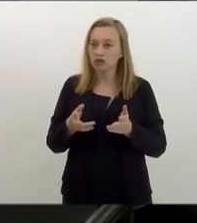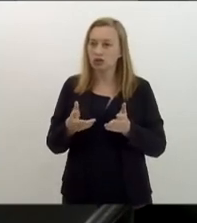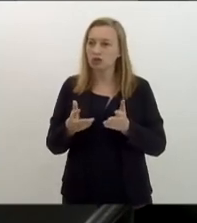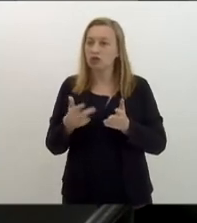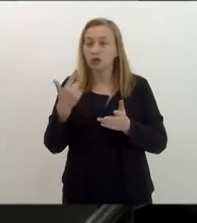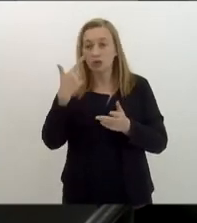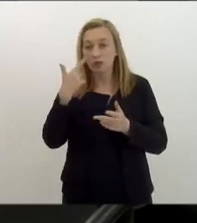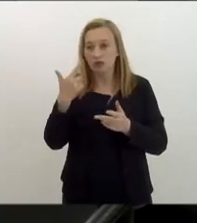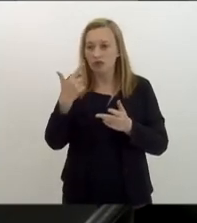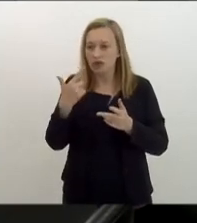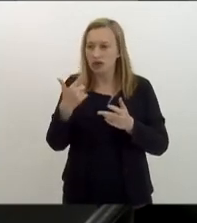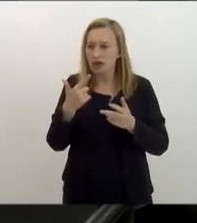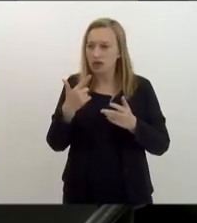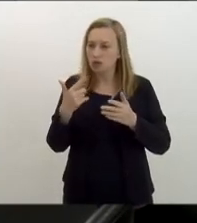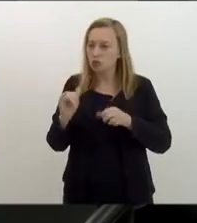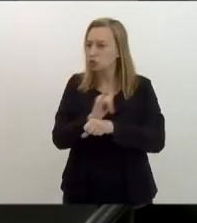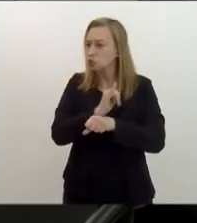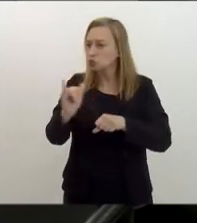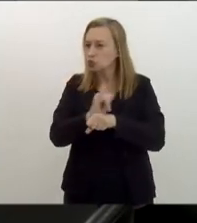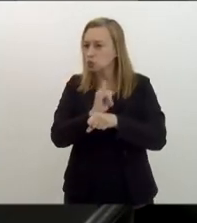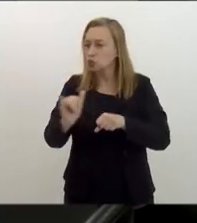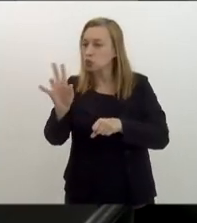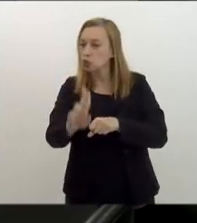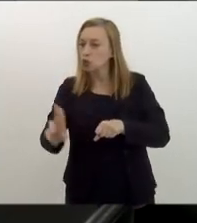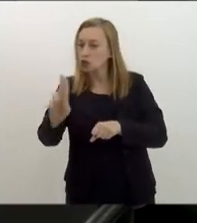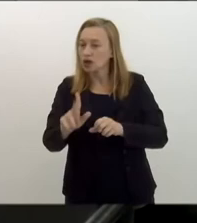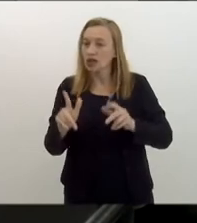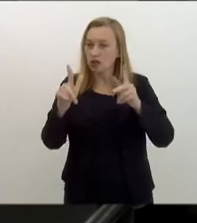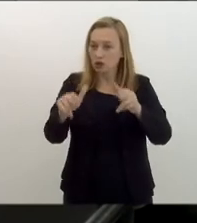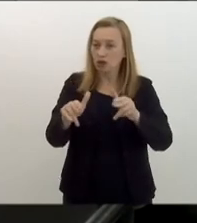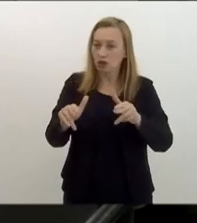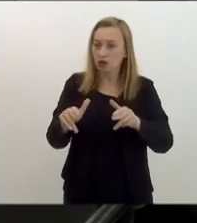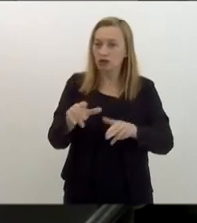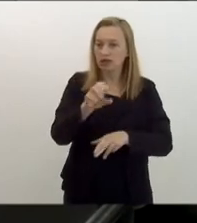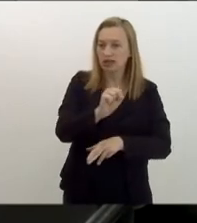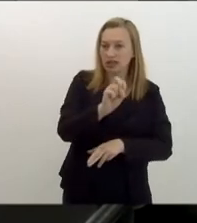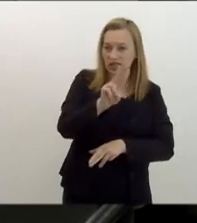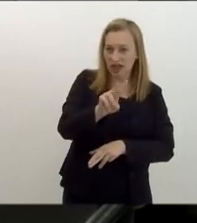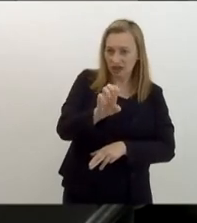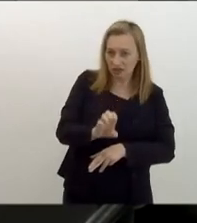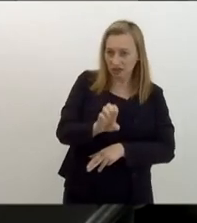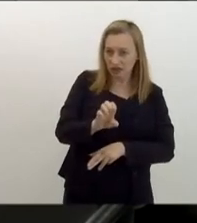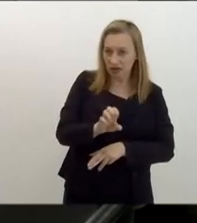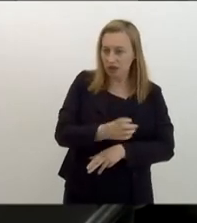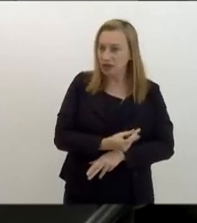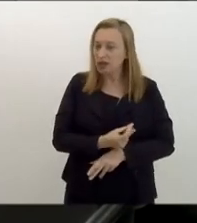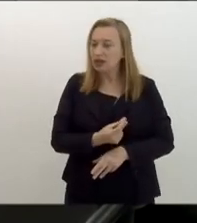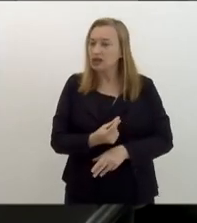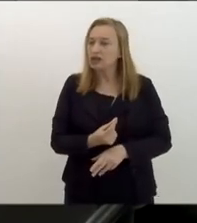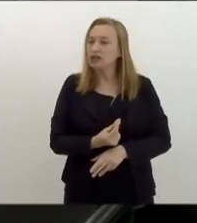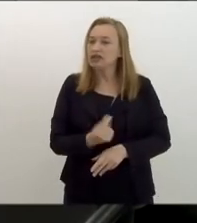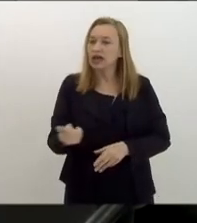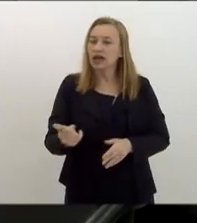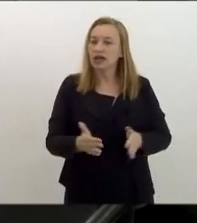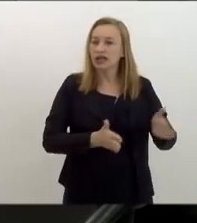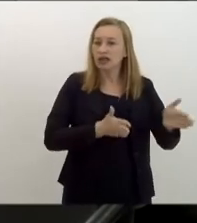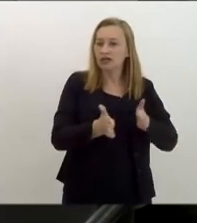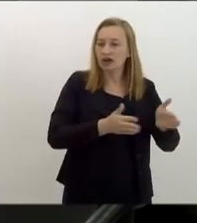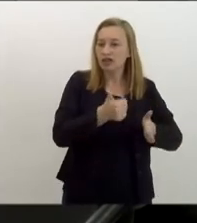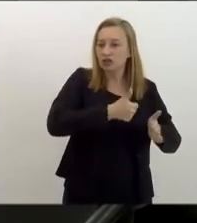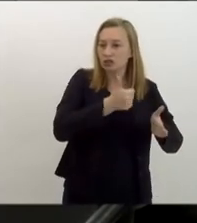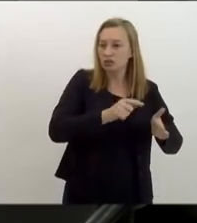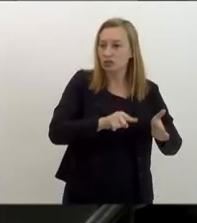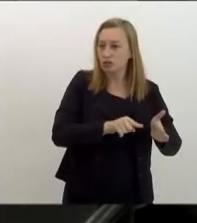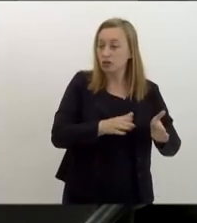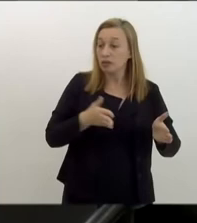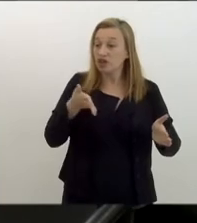para usar o mesmo aspecto que nós utilizamos na serve para sair da fase um para fazer dois Isto é